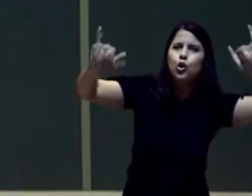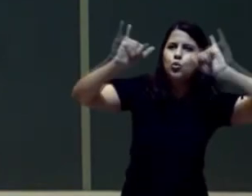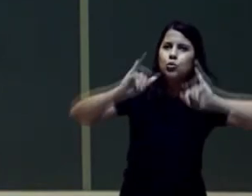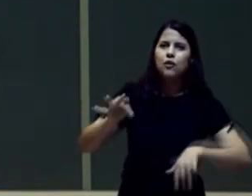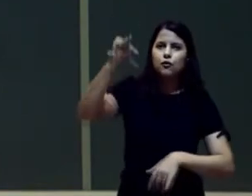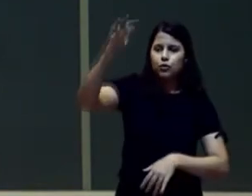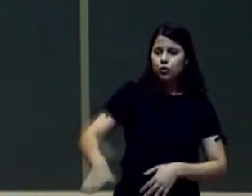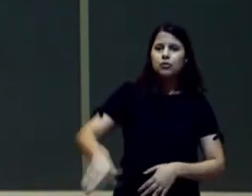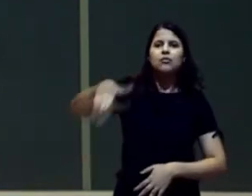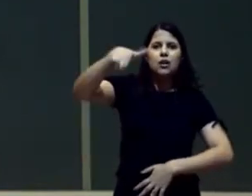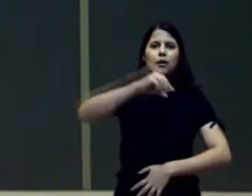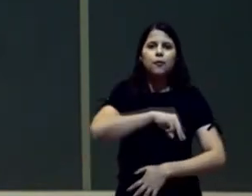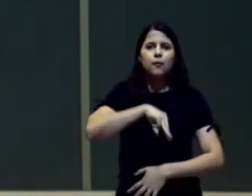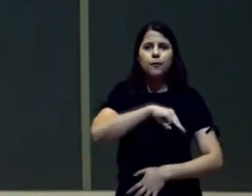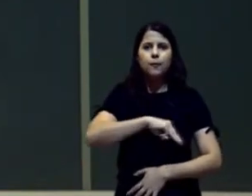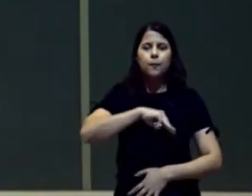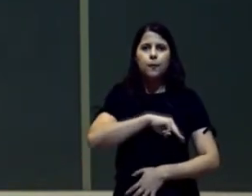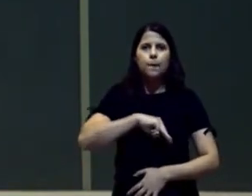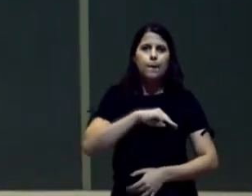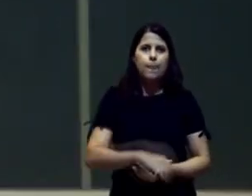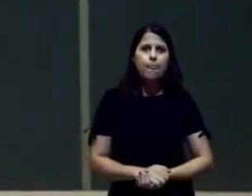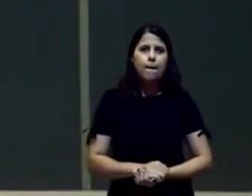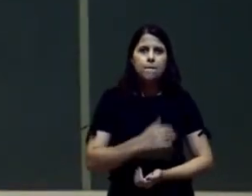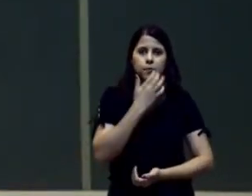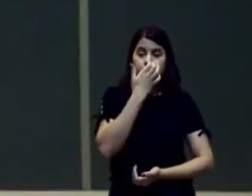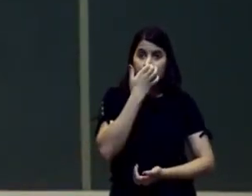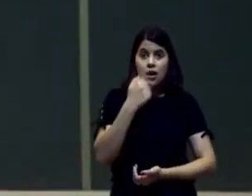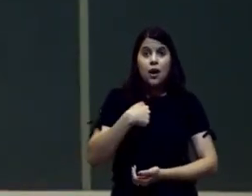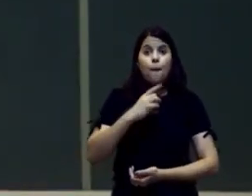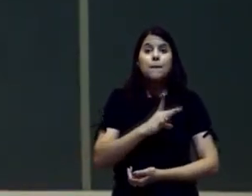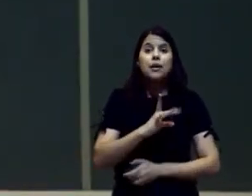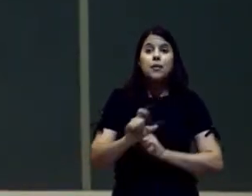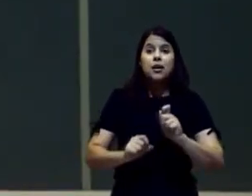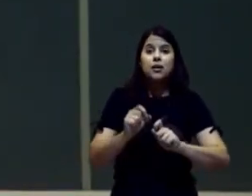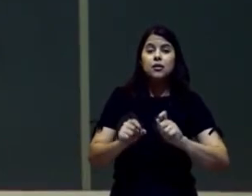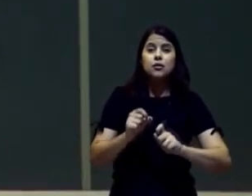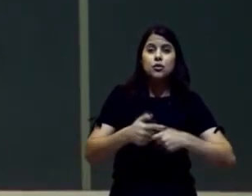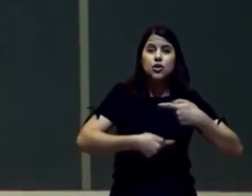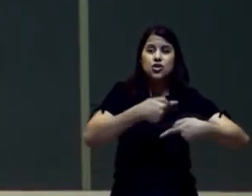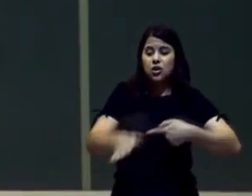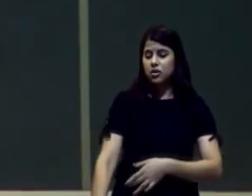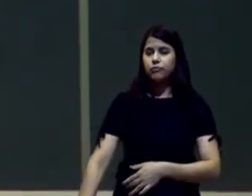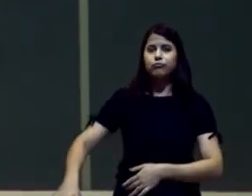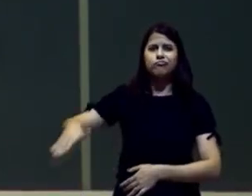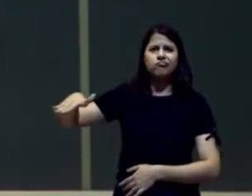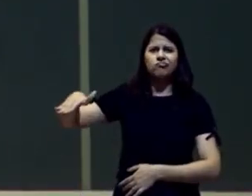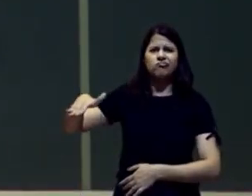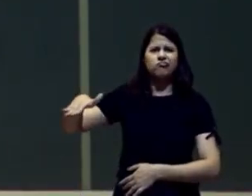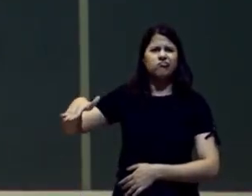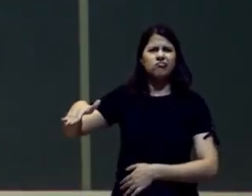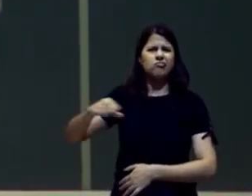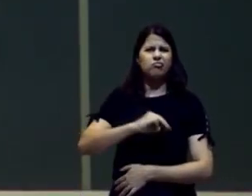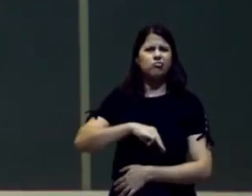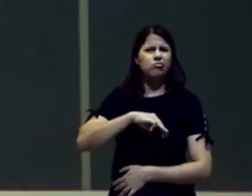nós. Eu suspeito que está se levantando uma geração que não conhece missões. Eu suspeito, pastor Emerson, que está se levantando uma geração que não